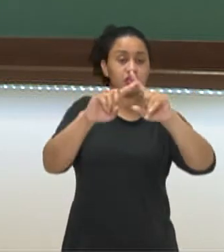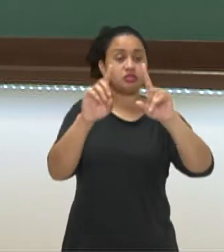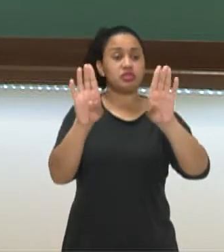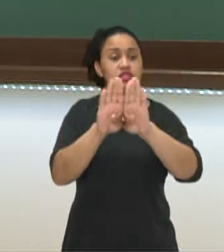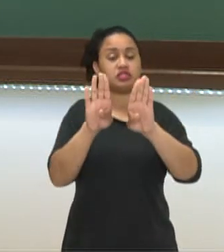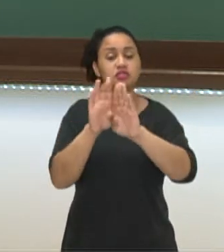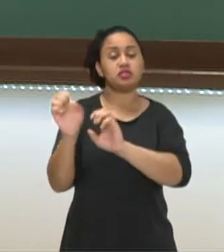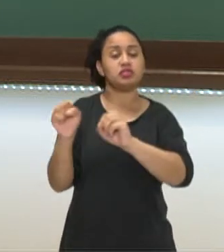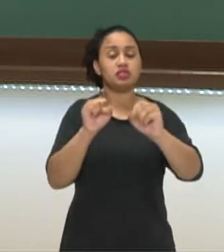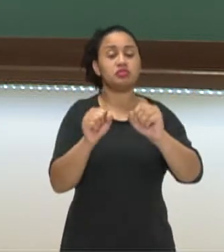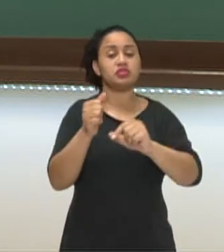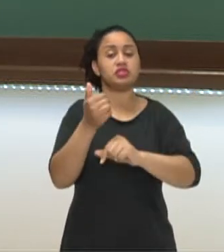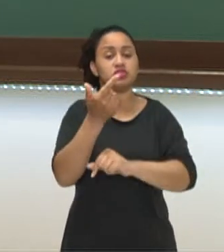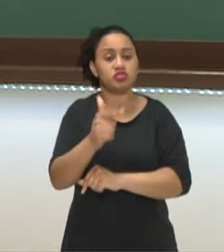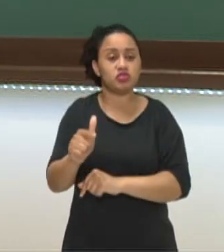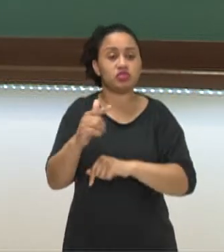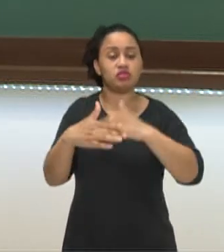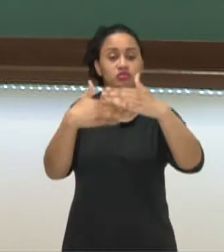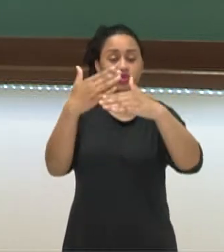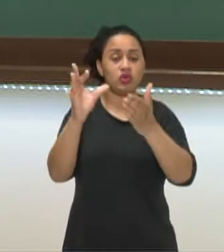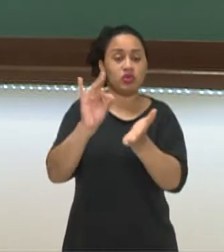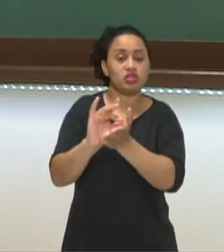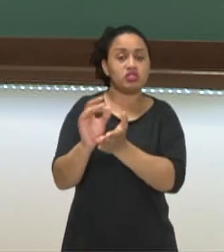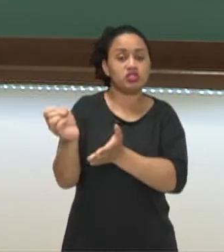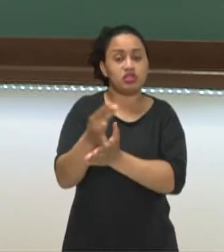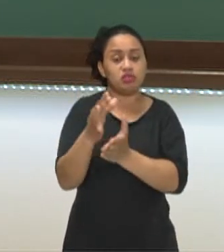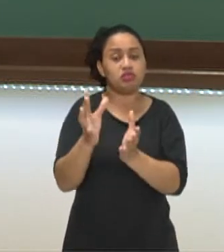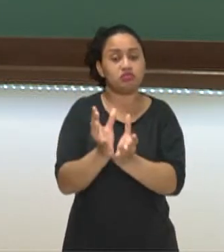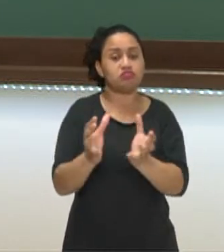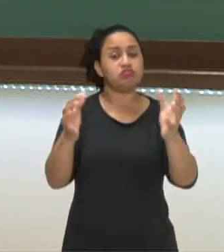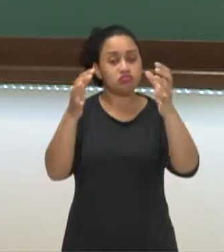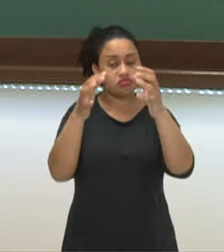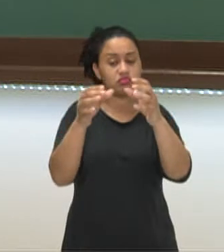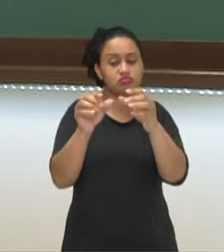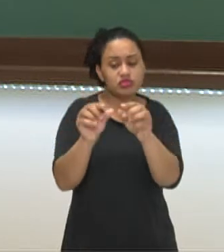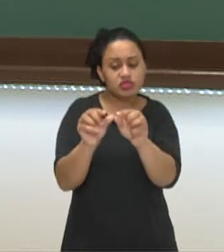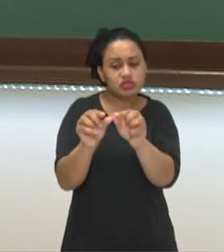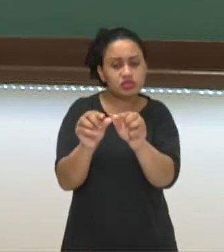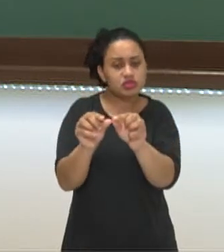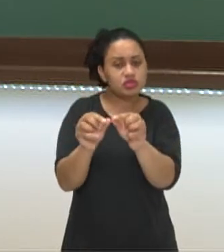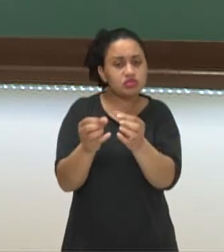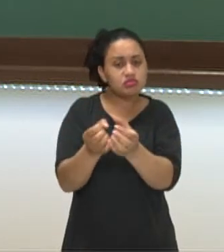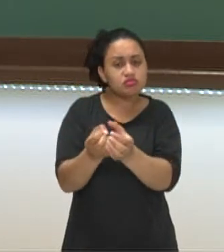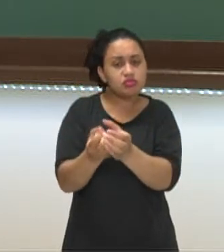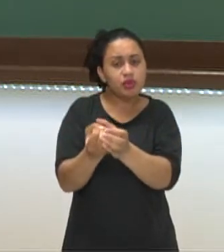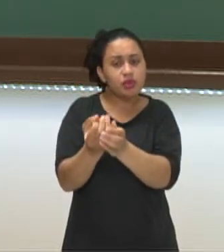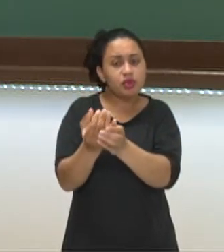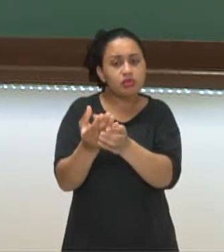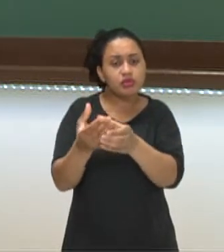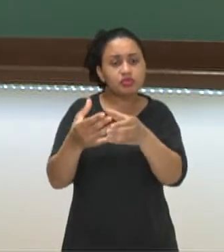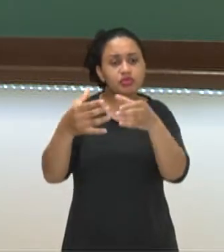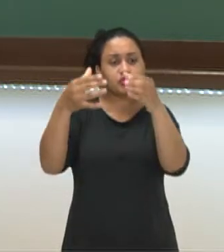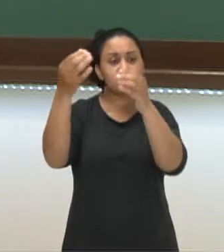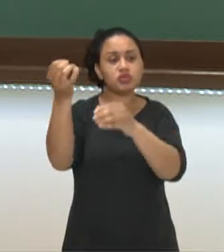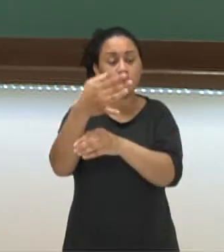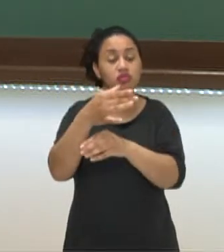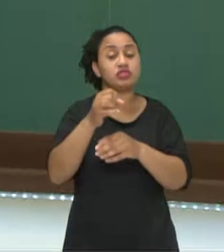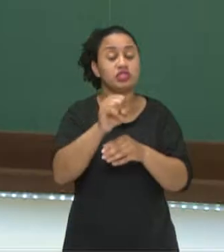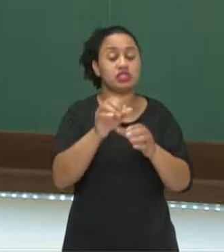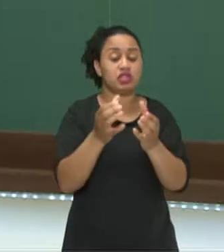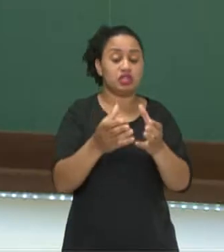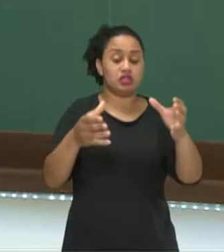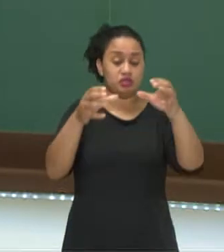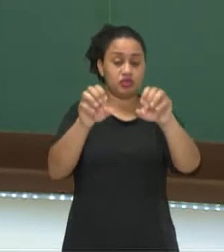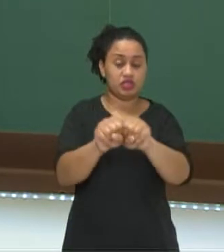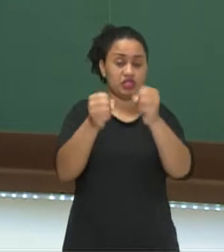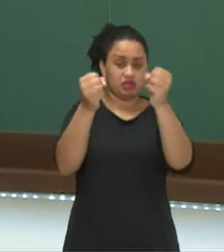alto poder regenerativo, ele pode originar uma nova esponja a partir de pequenos pedaços, tá? Então, se essa esponja é quebrada, por exemplo,